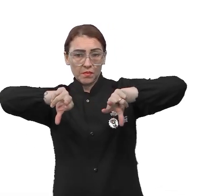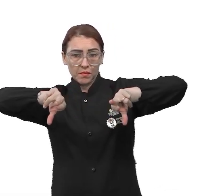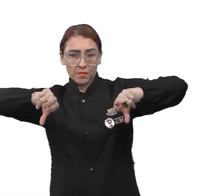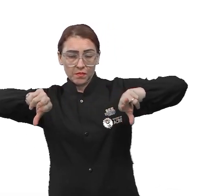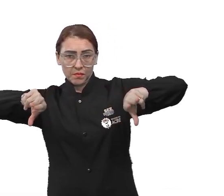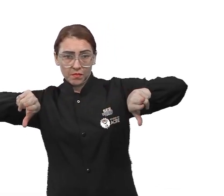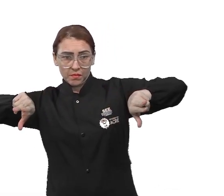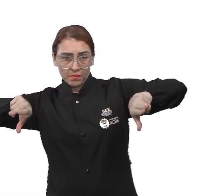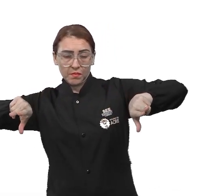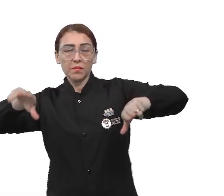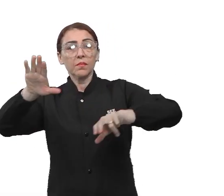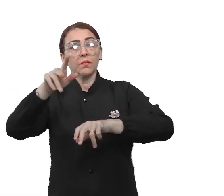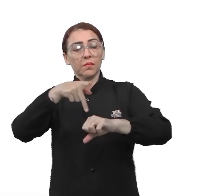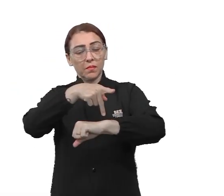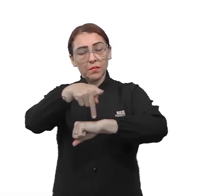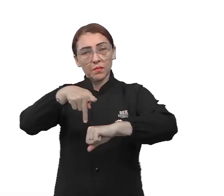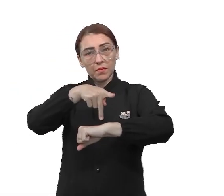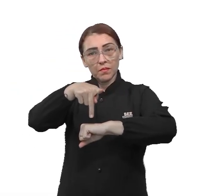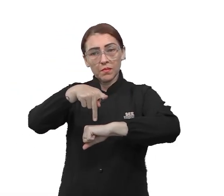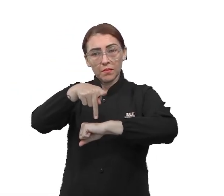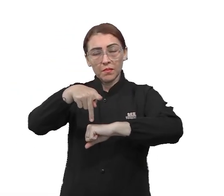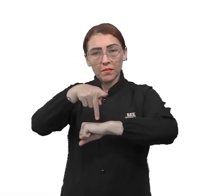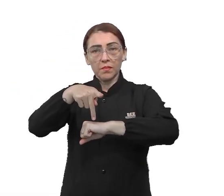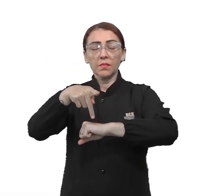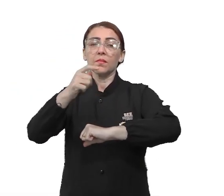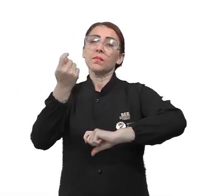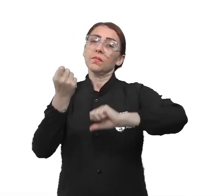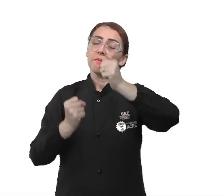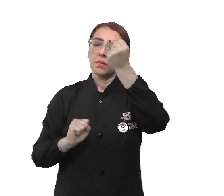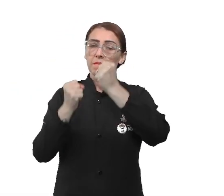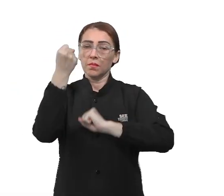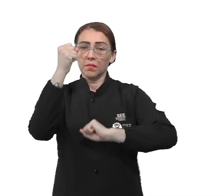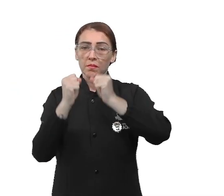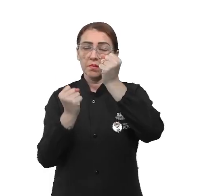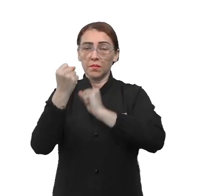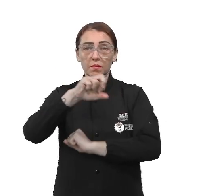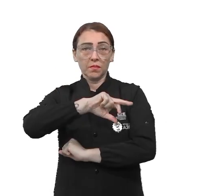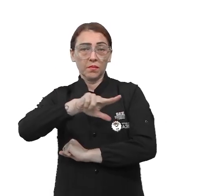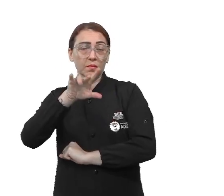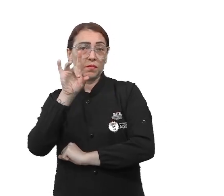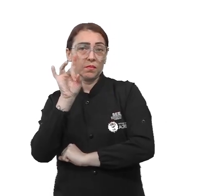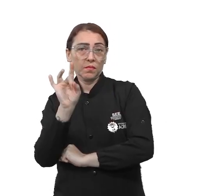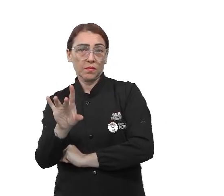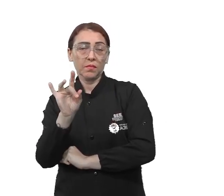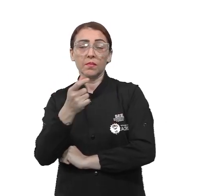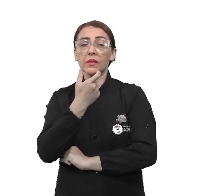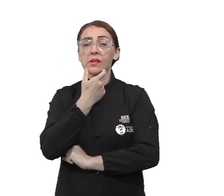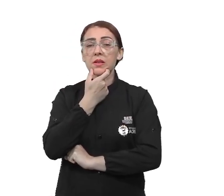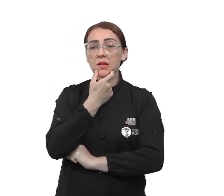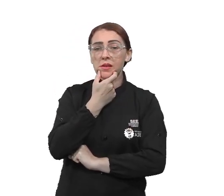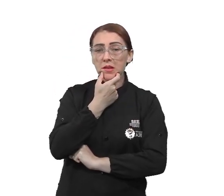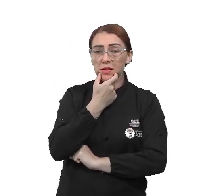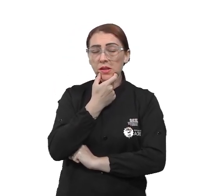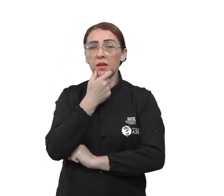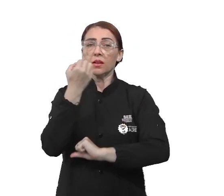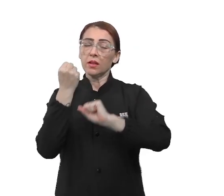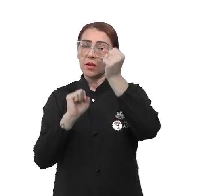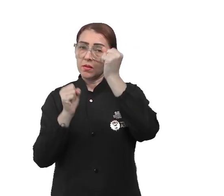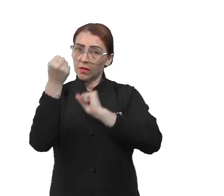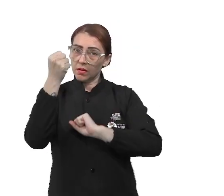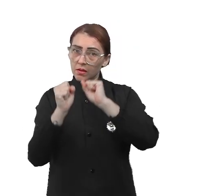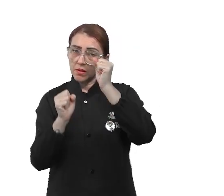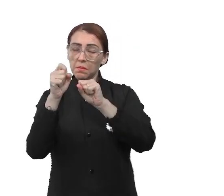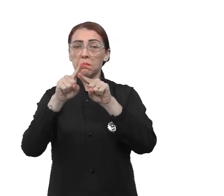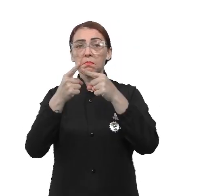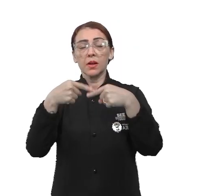seja, vários países estão industrializados, não é apenas a Inglaterra que está